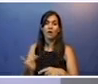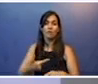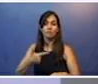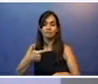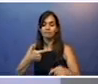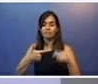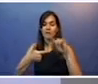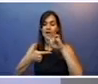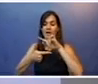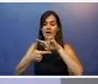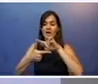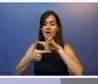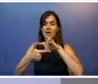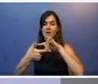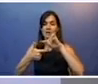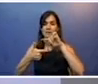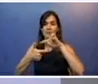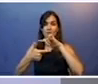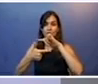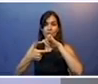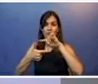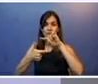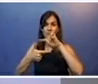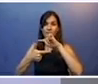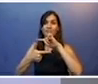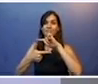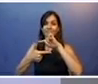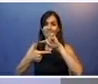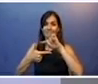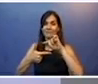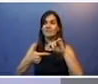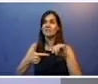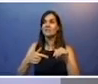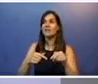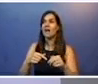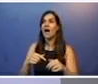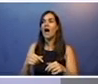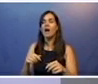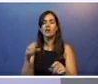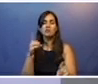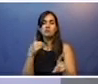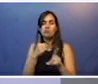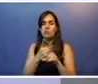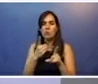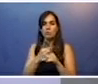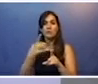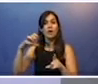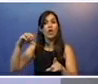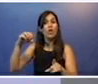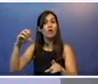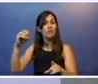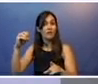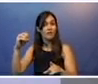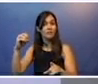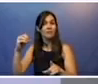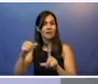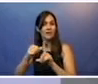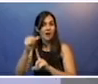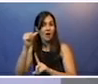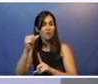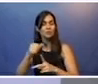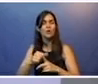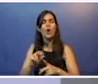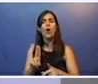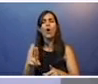fazendo esse mais 90 mais esse é igual a 180. Dava para achar. Ou